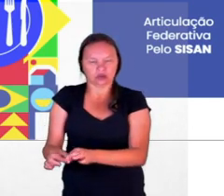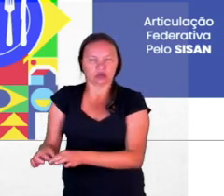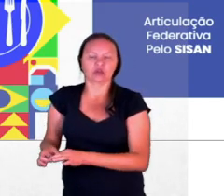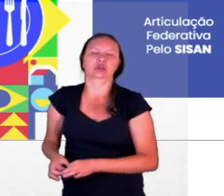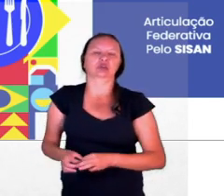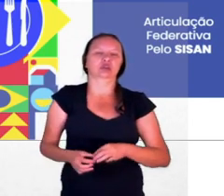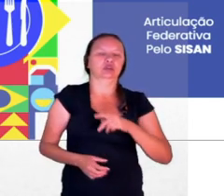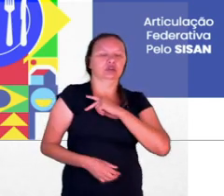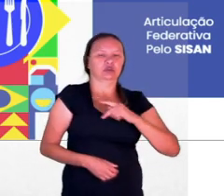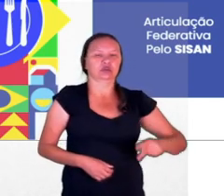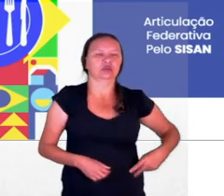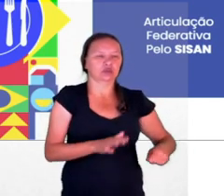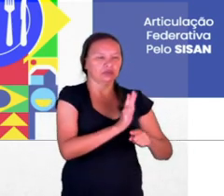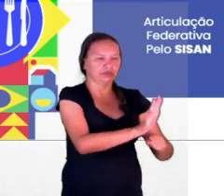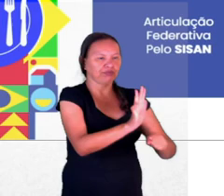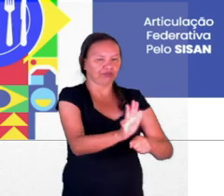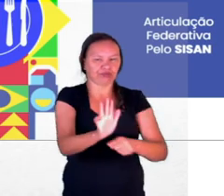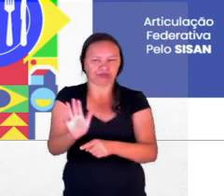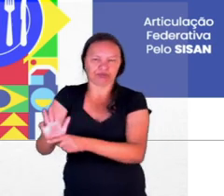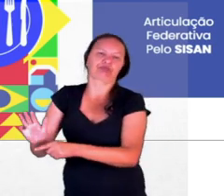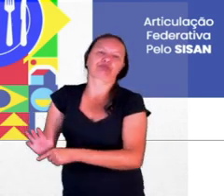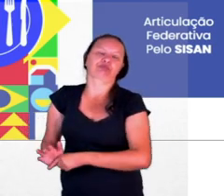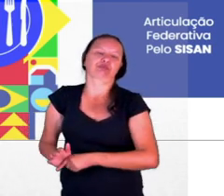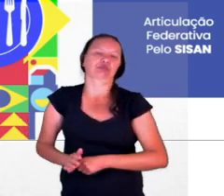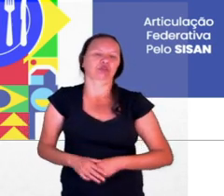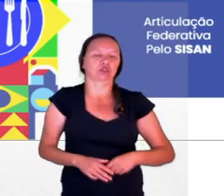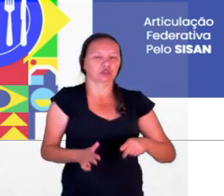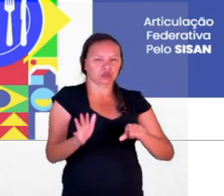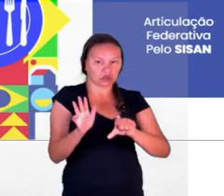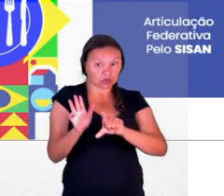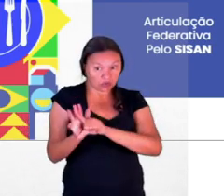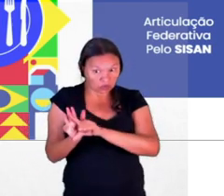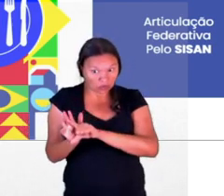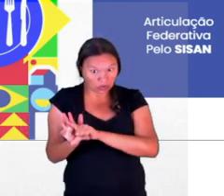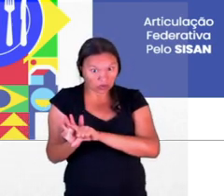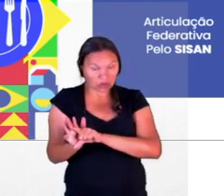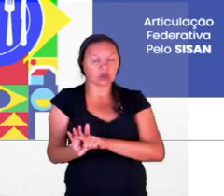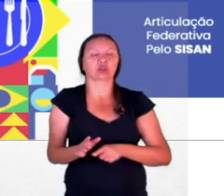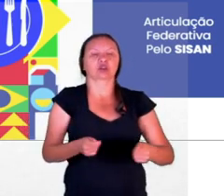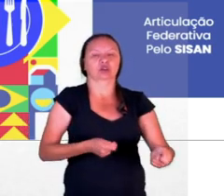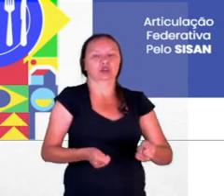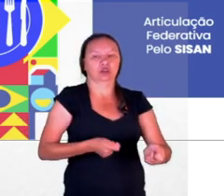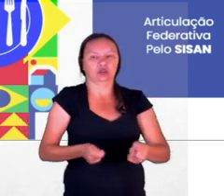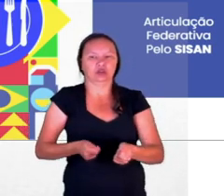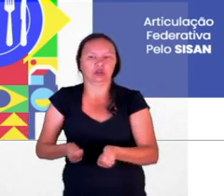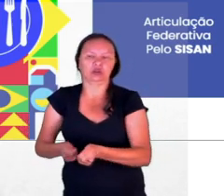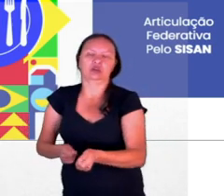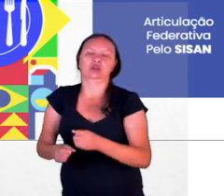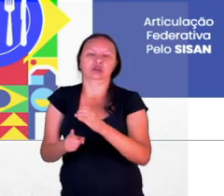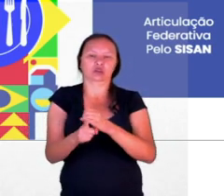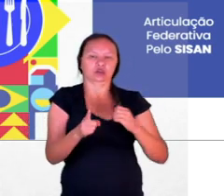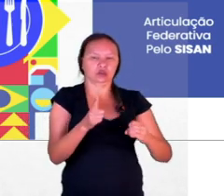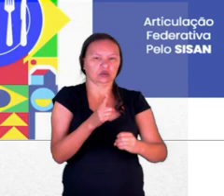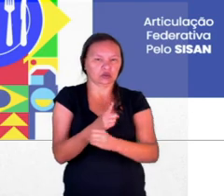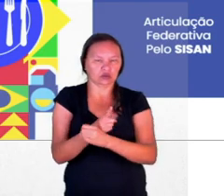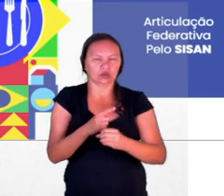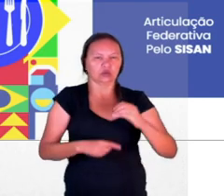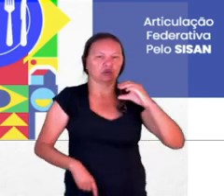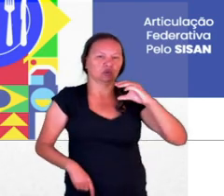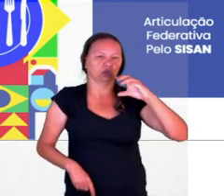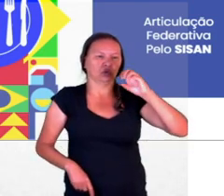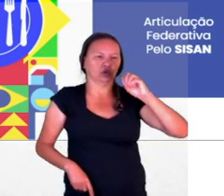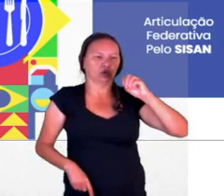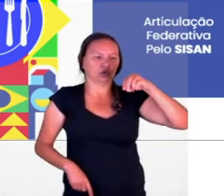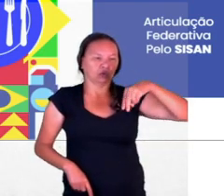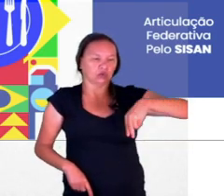divulgação dos resultados isso ali novamente né com eh o controle social sendo feito através do conia e com